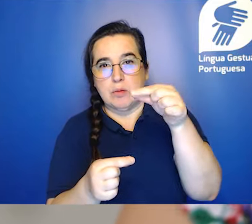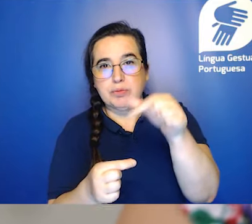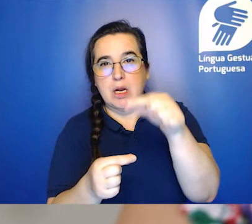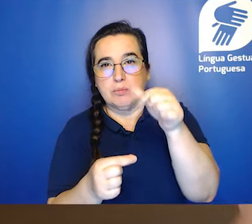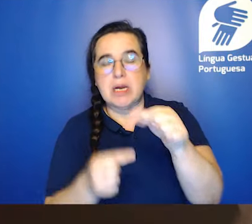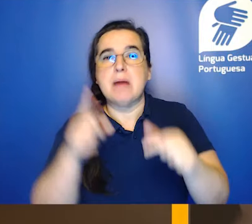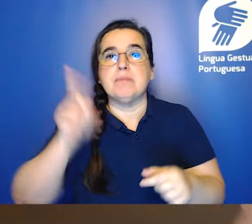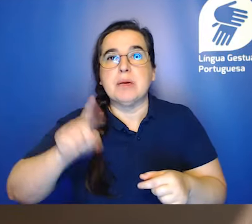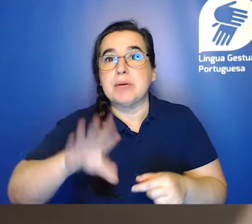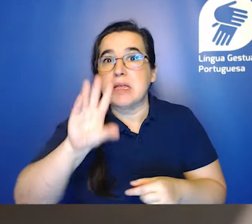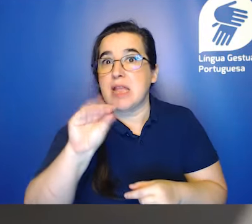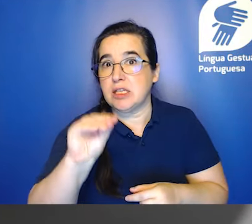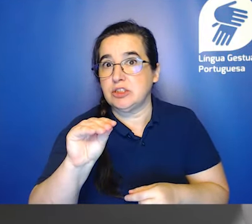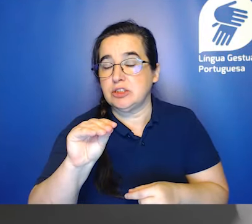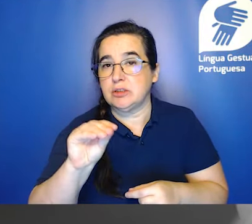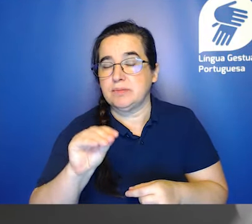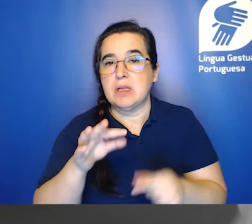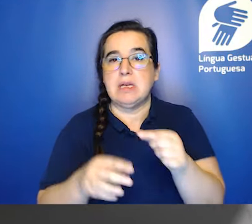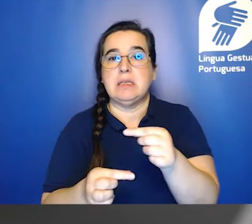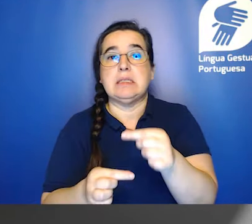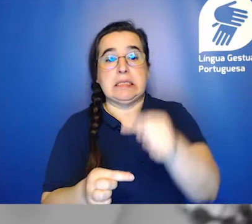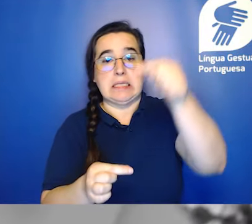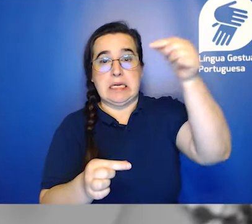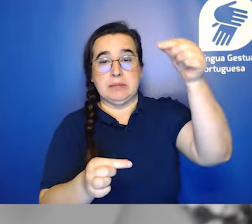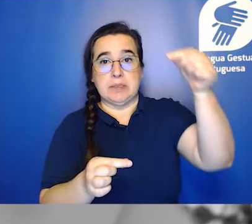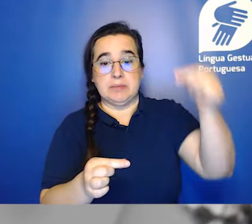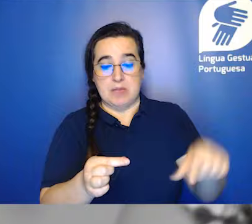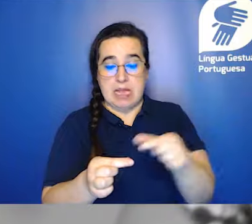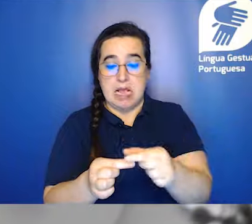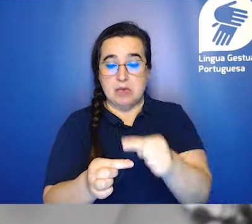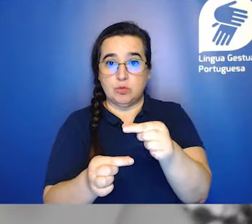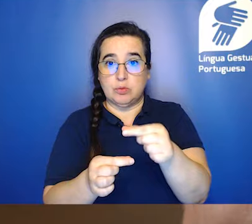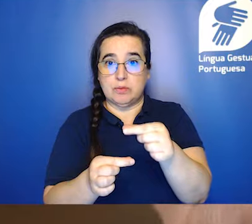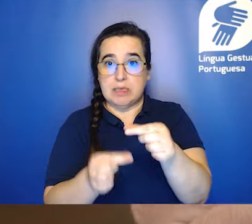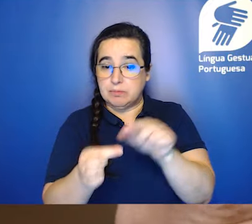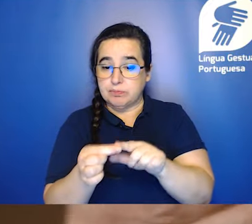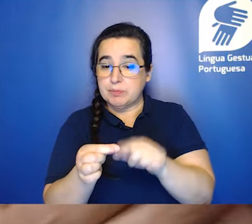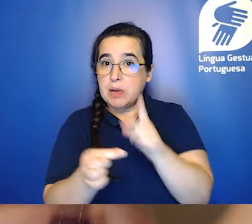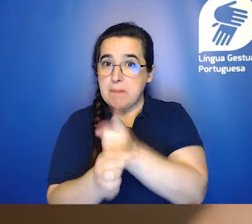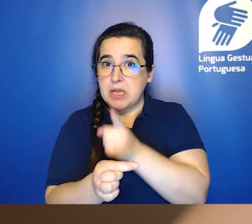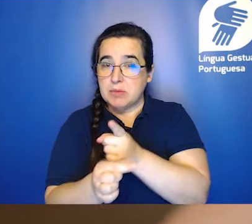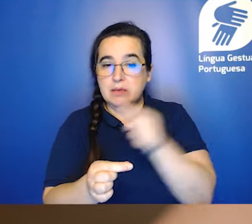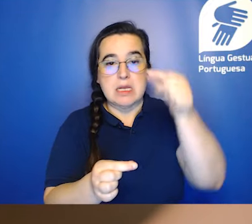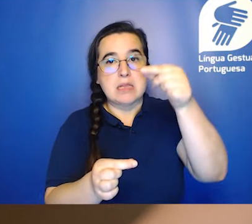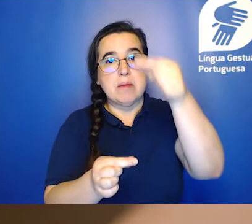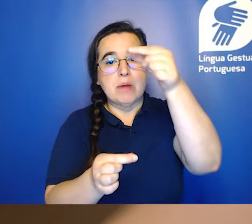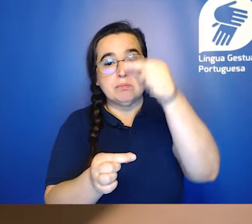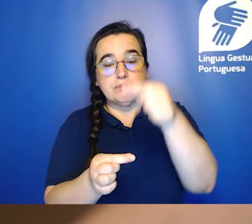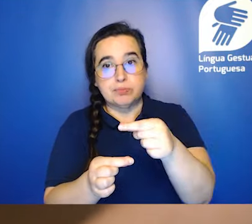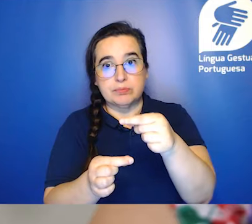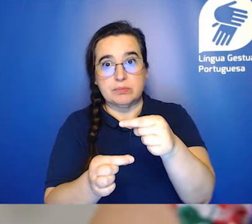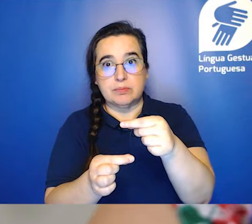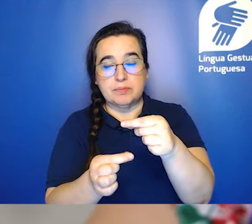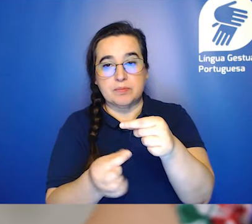inferior do tubo e gira a zaragatoa no mínimo 10 vezes. Retire a zaragatoa mantendo as laterais do